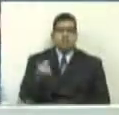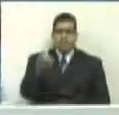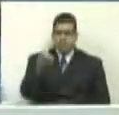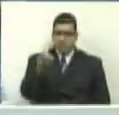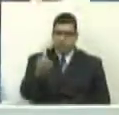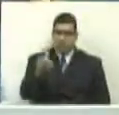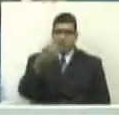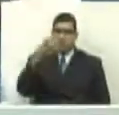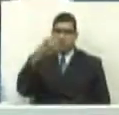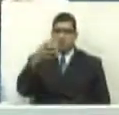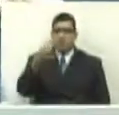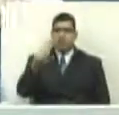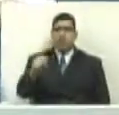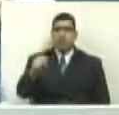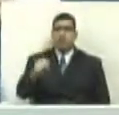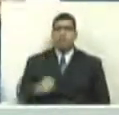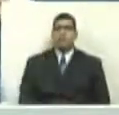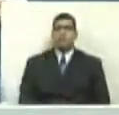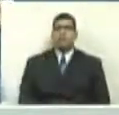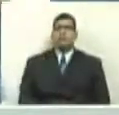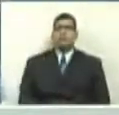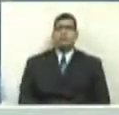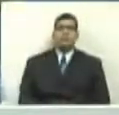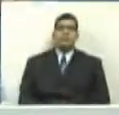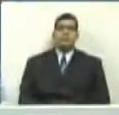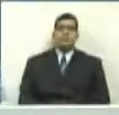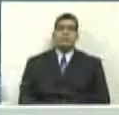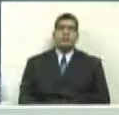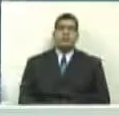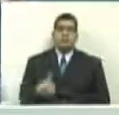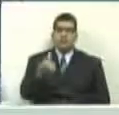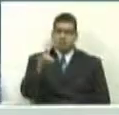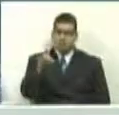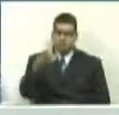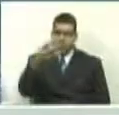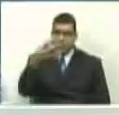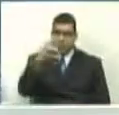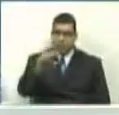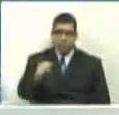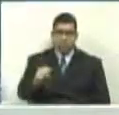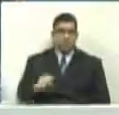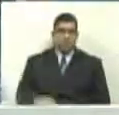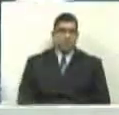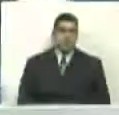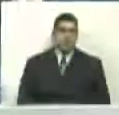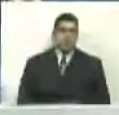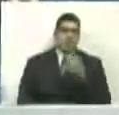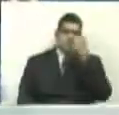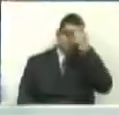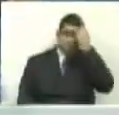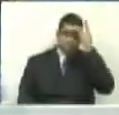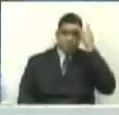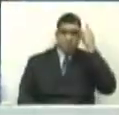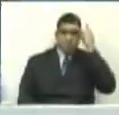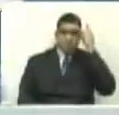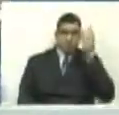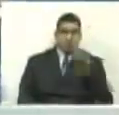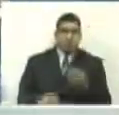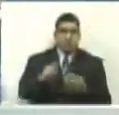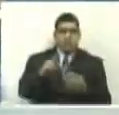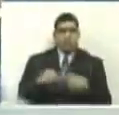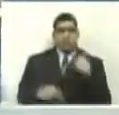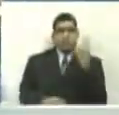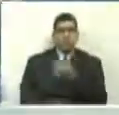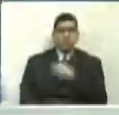milhões de miseráveis? Vale 648 pessoas, irmãos